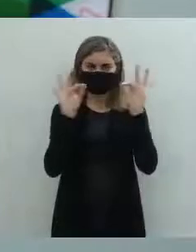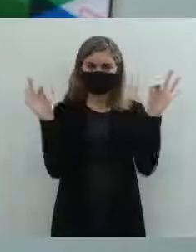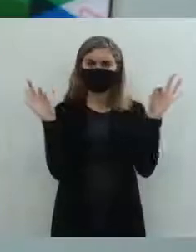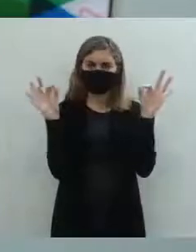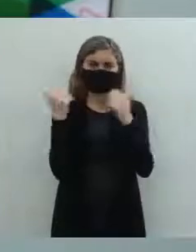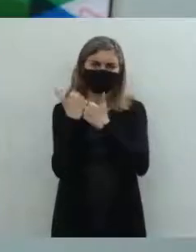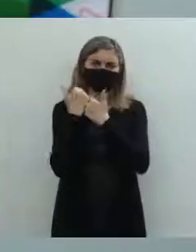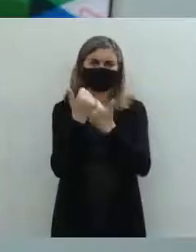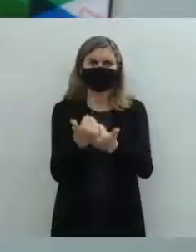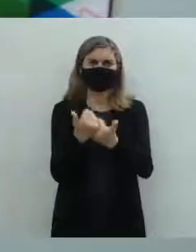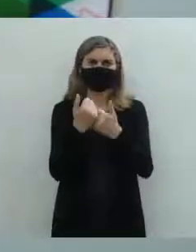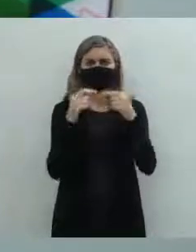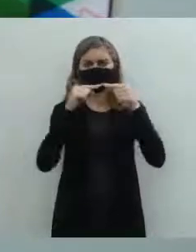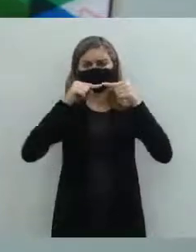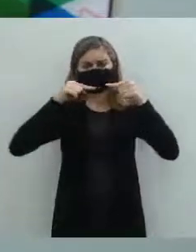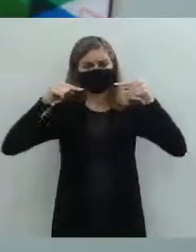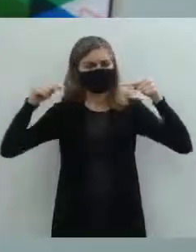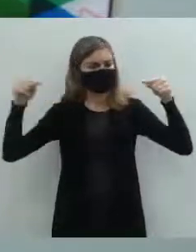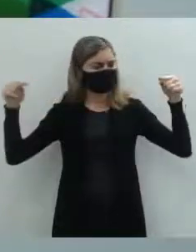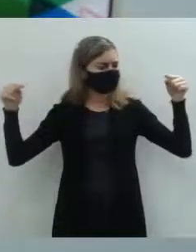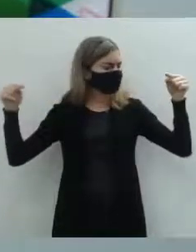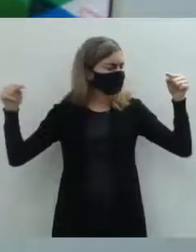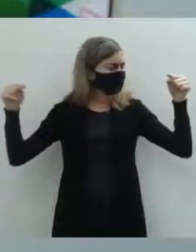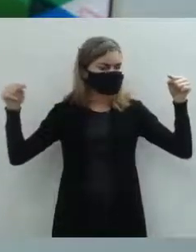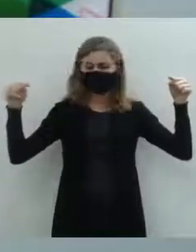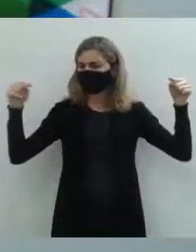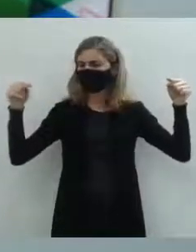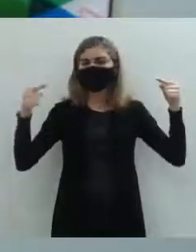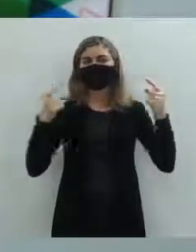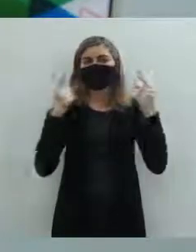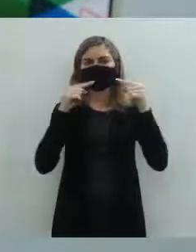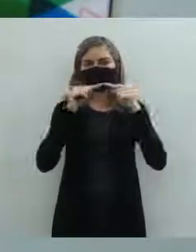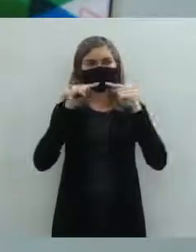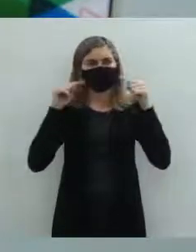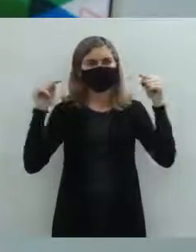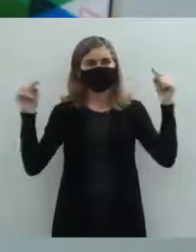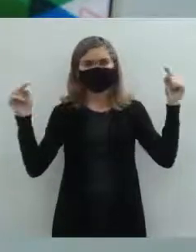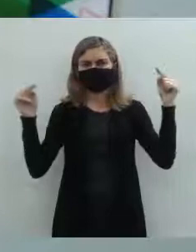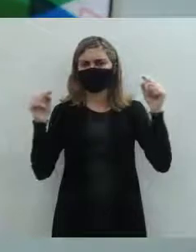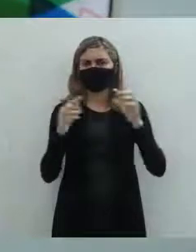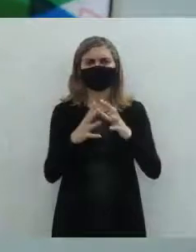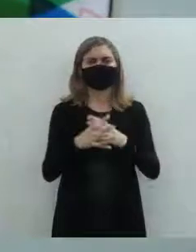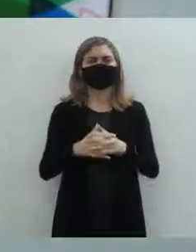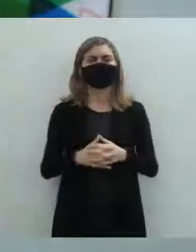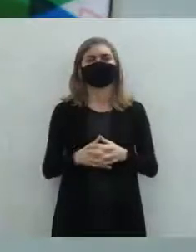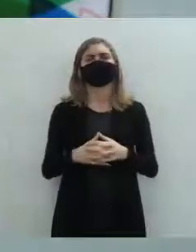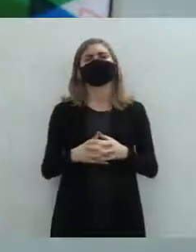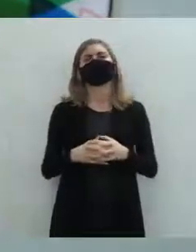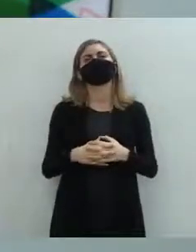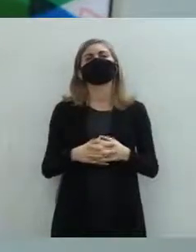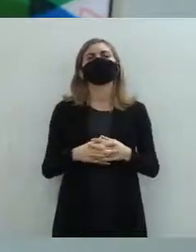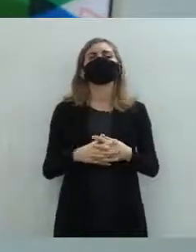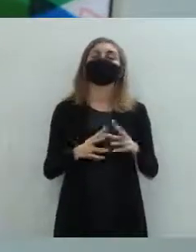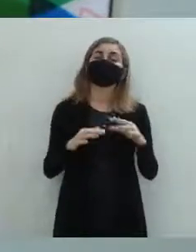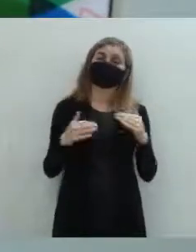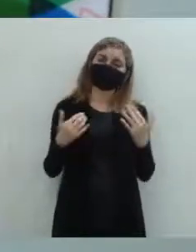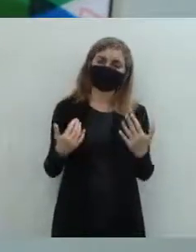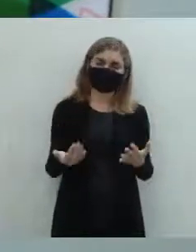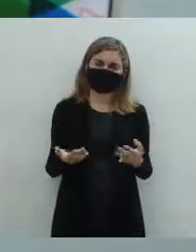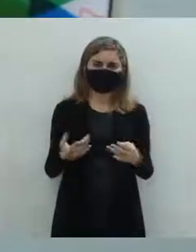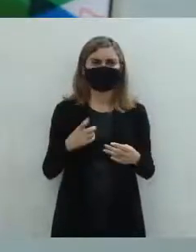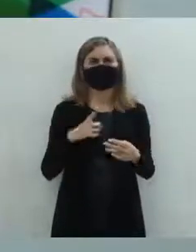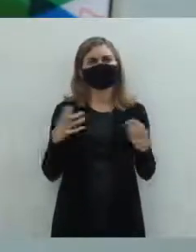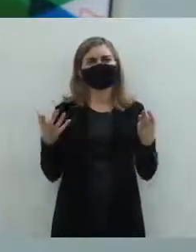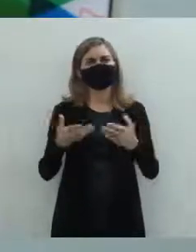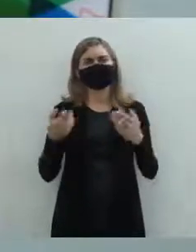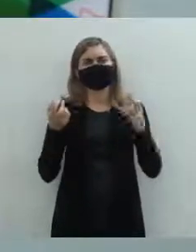a representação unidimensional. Temos apenas uma dimensão, tá? E aí, vamos